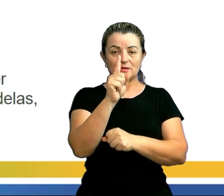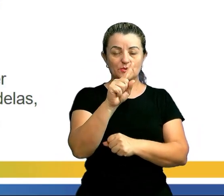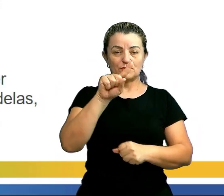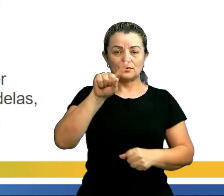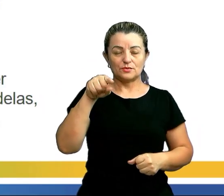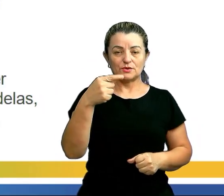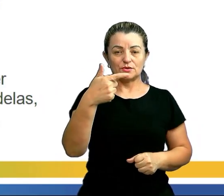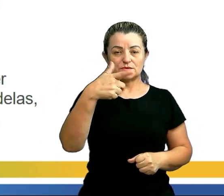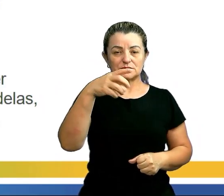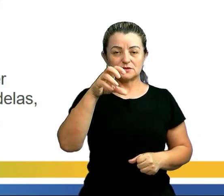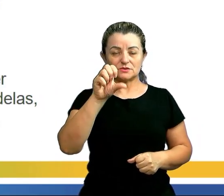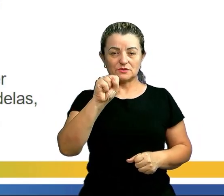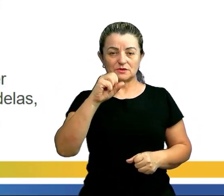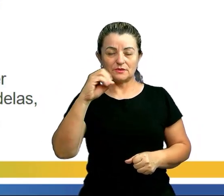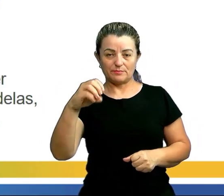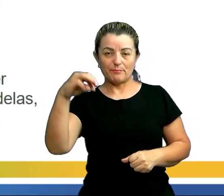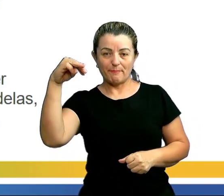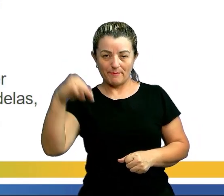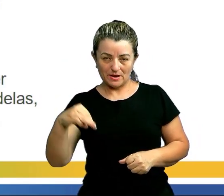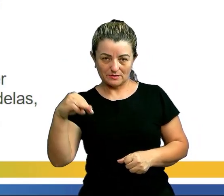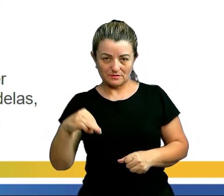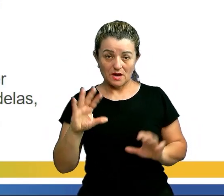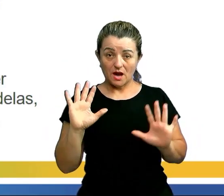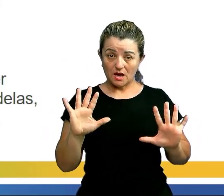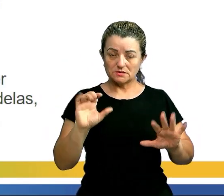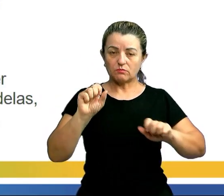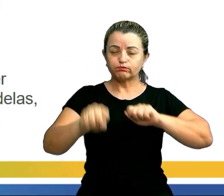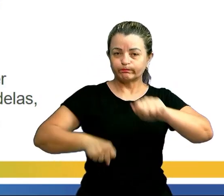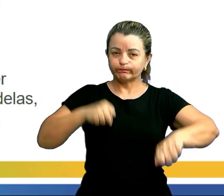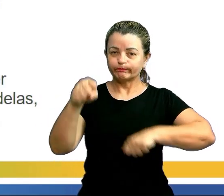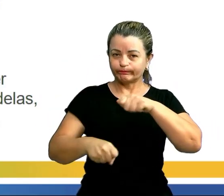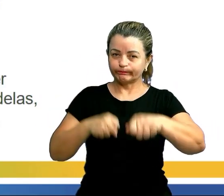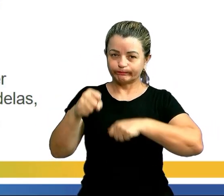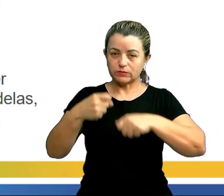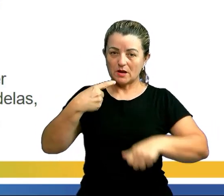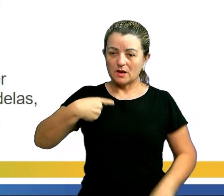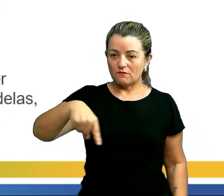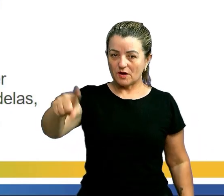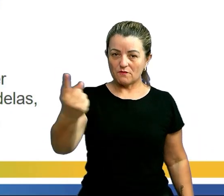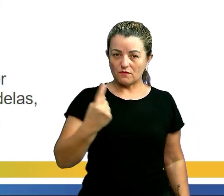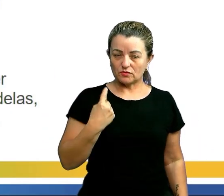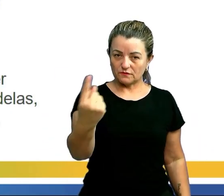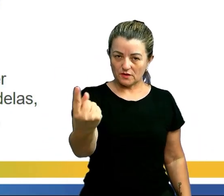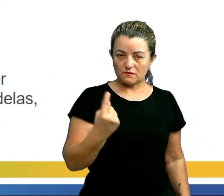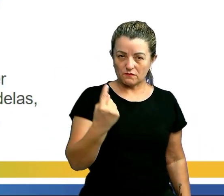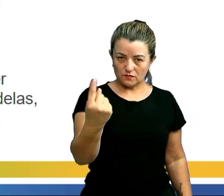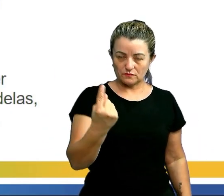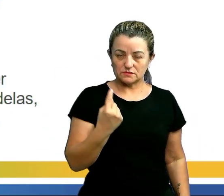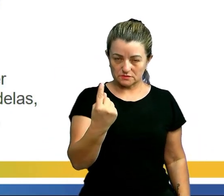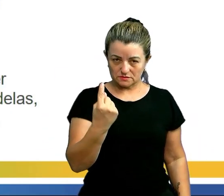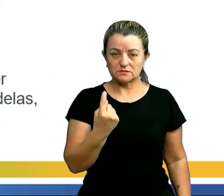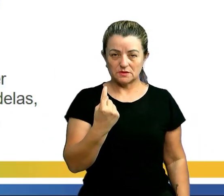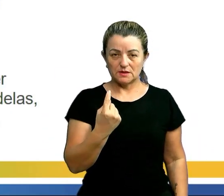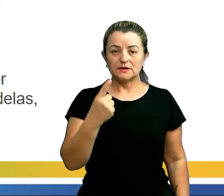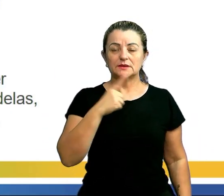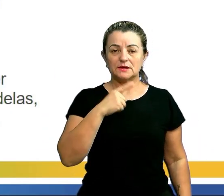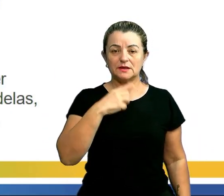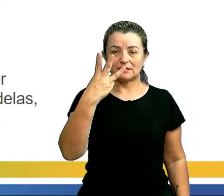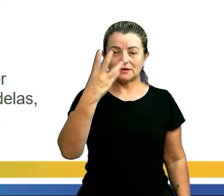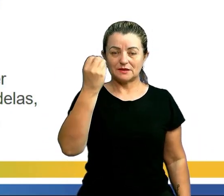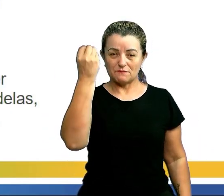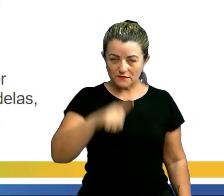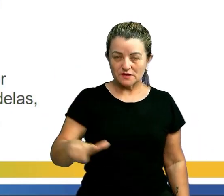perímetro. Desse modo, se o ciclista percorre 30 voltas completas por dia, ele percorre 30 vezes o valor